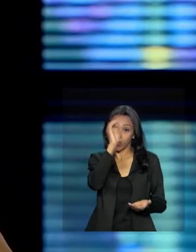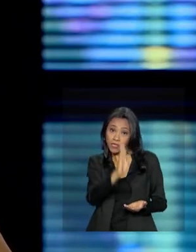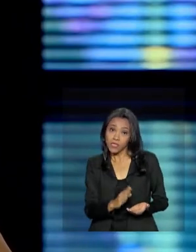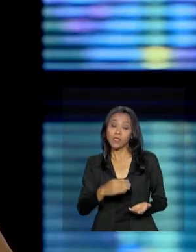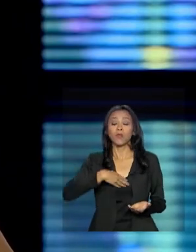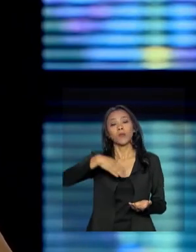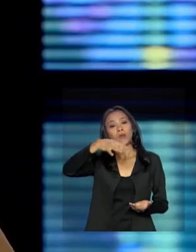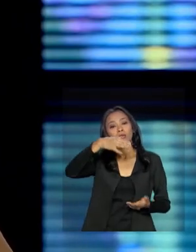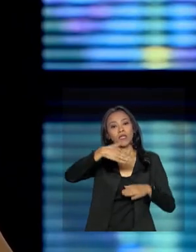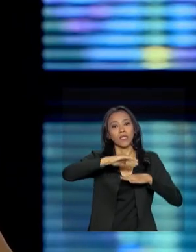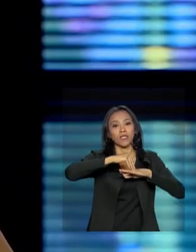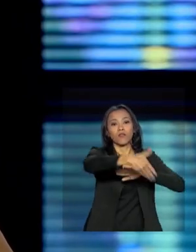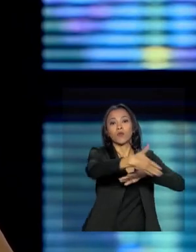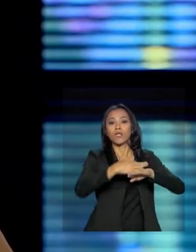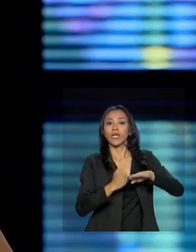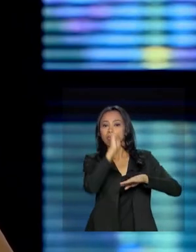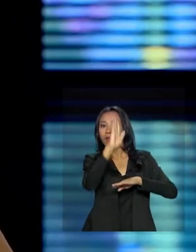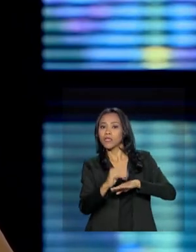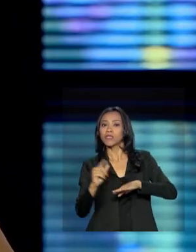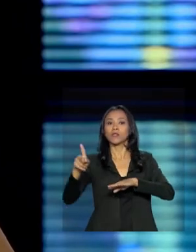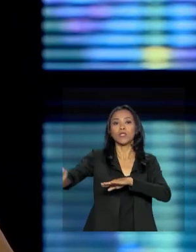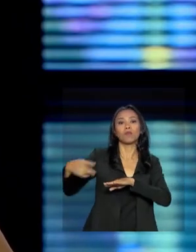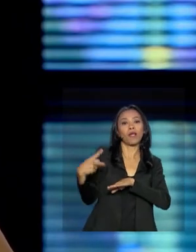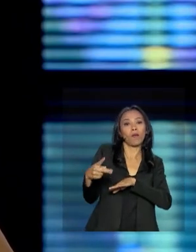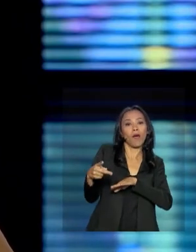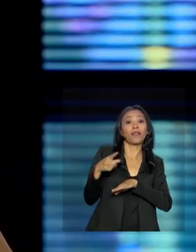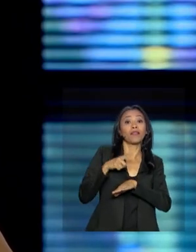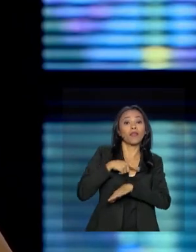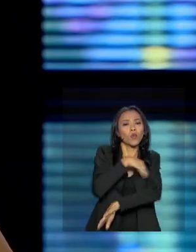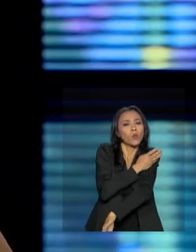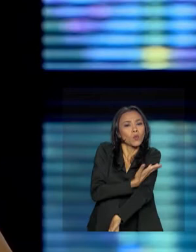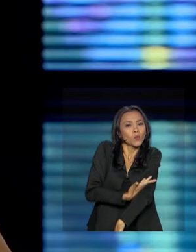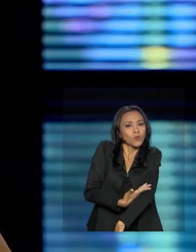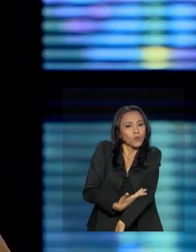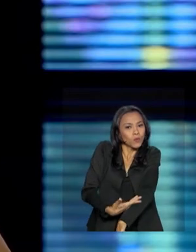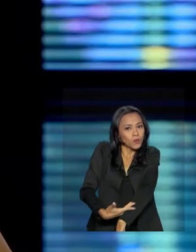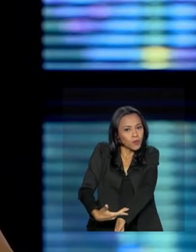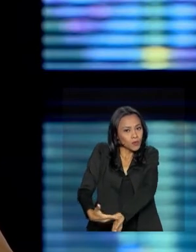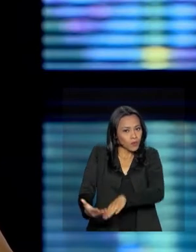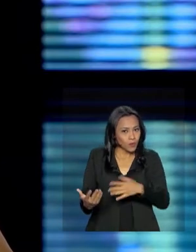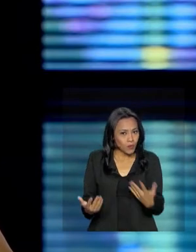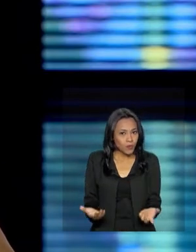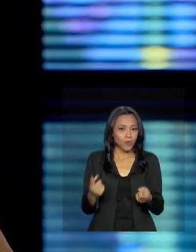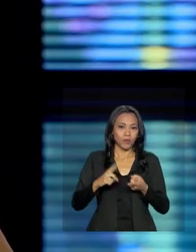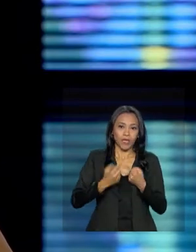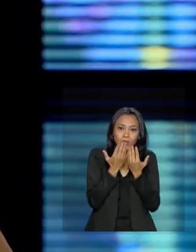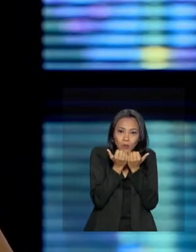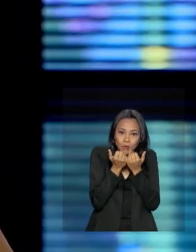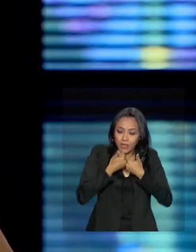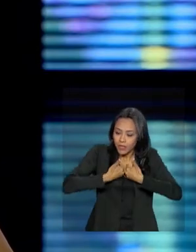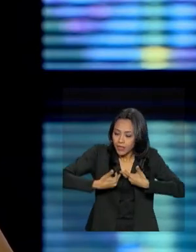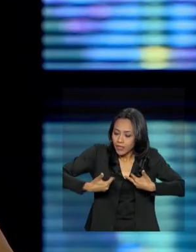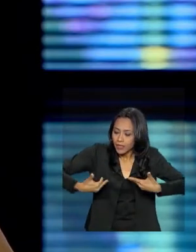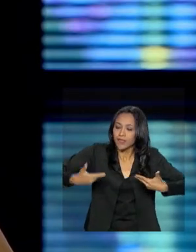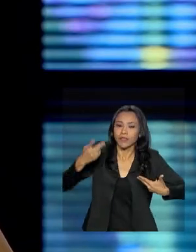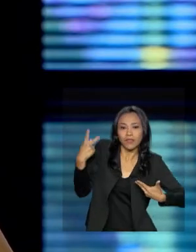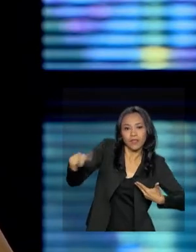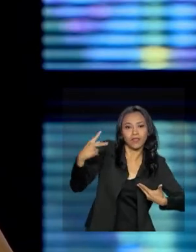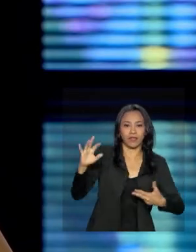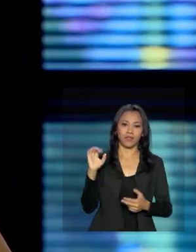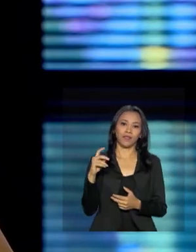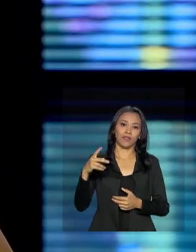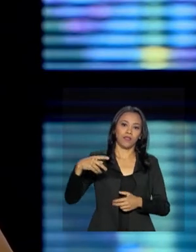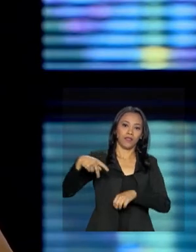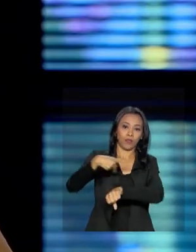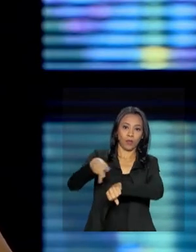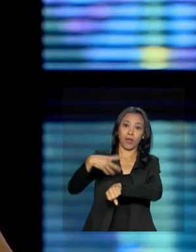fronteiras, muitos dos costumes que estão aqui arraigados, por exemplo, o mate frio, o tererê, como eles chamam, e